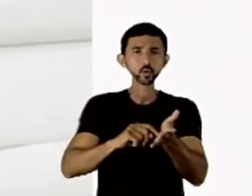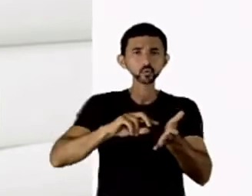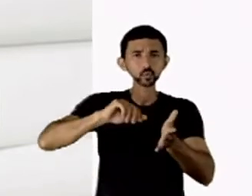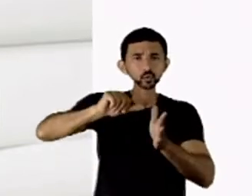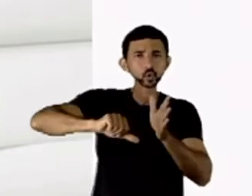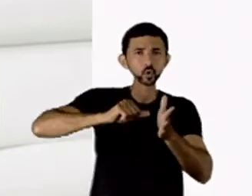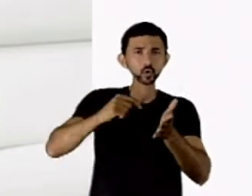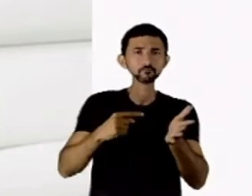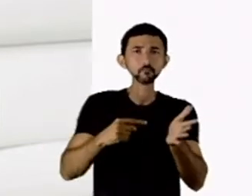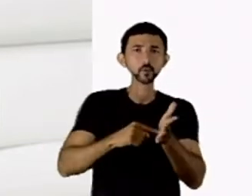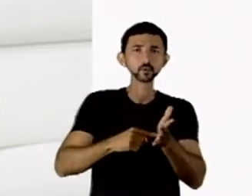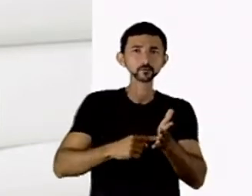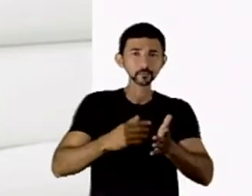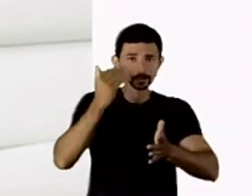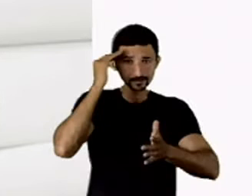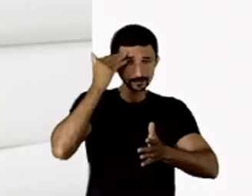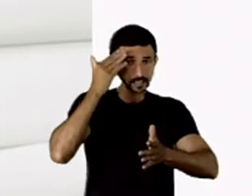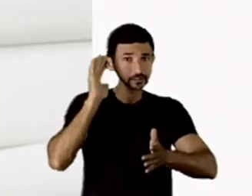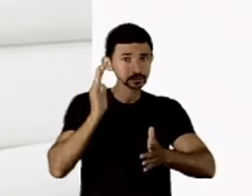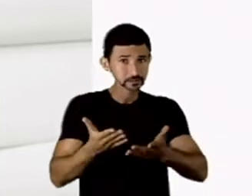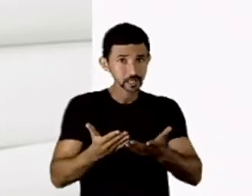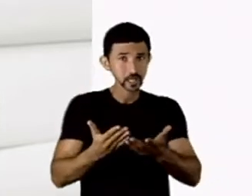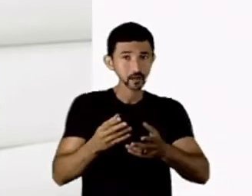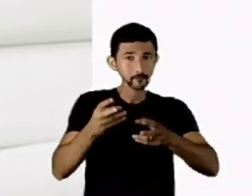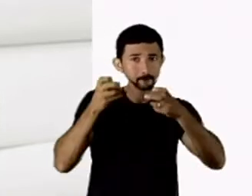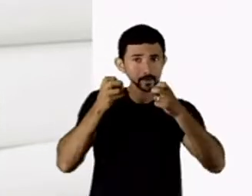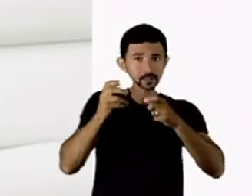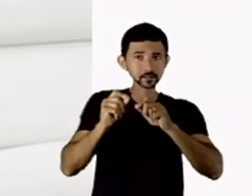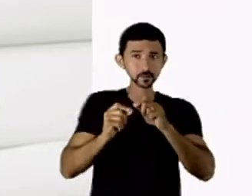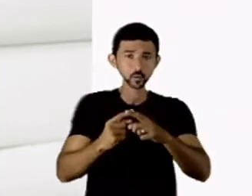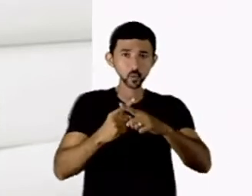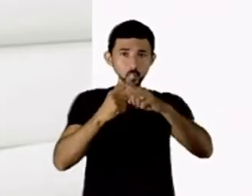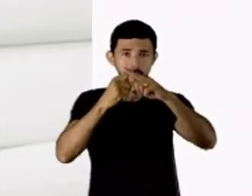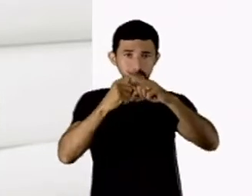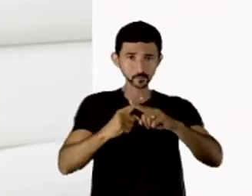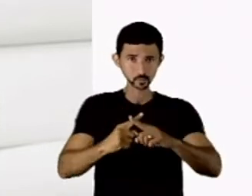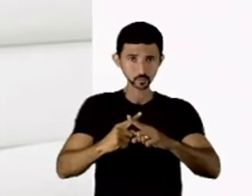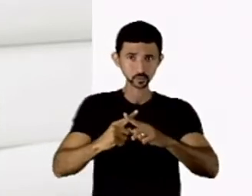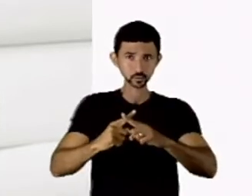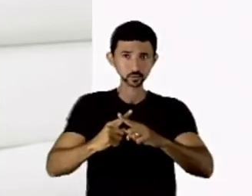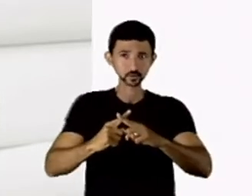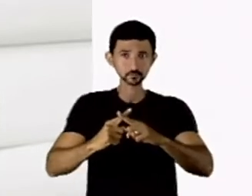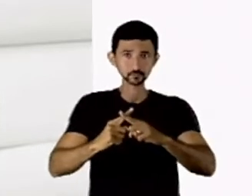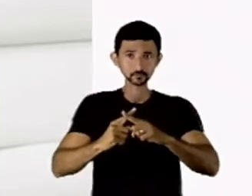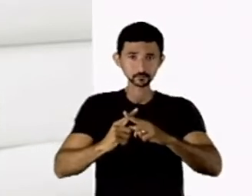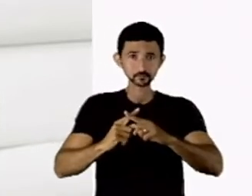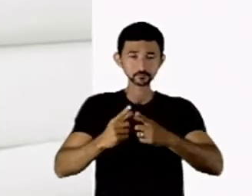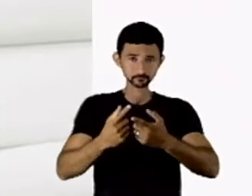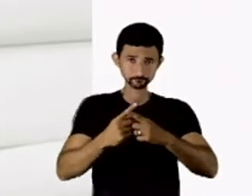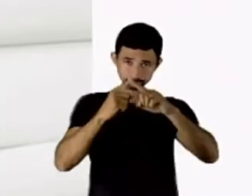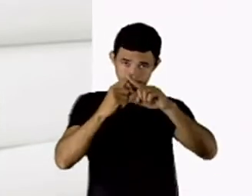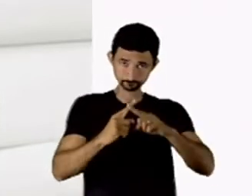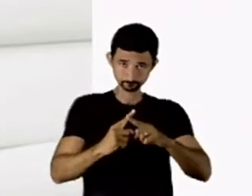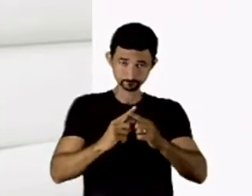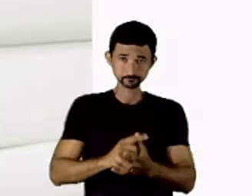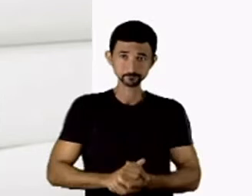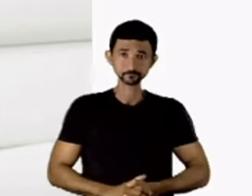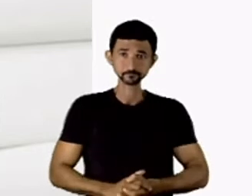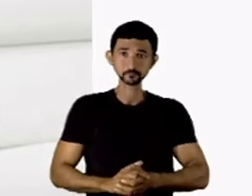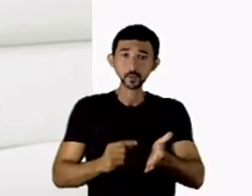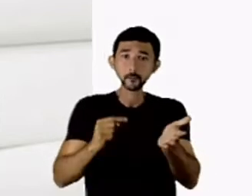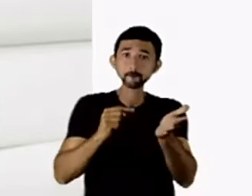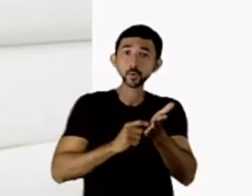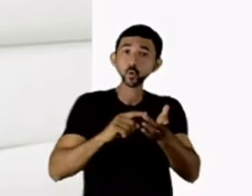vocês compreendam e já devem ter percebido que esse x, ele significa multiplicação e